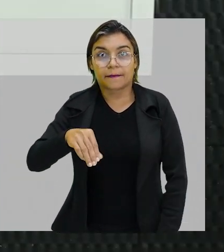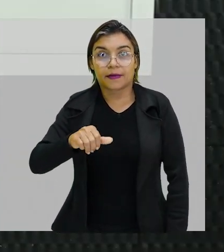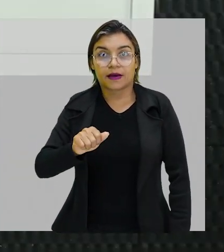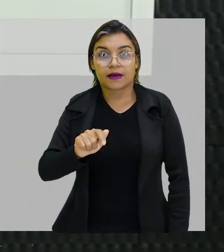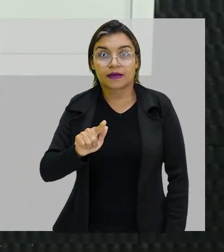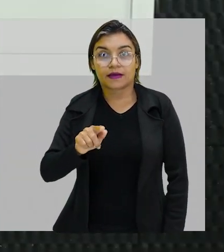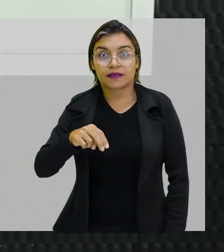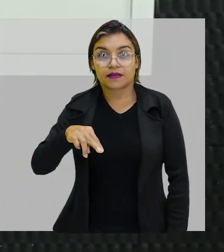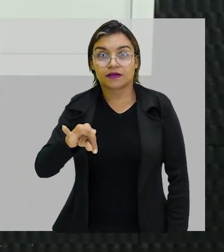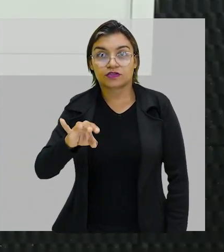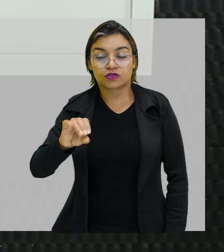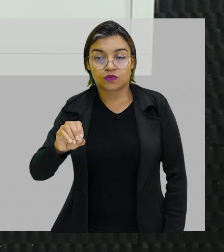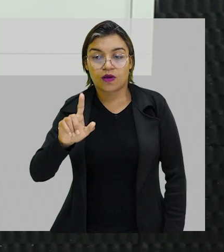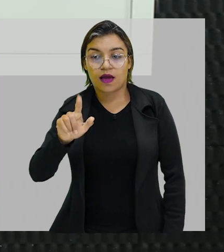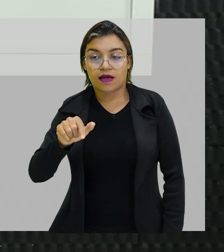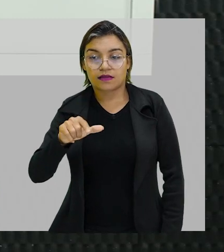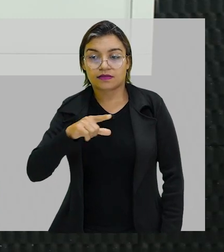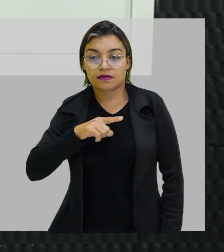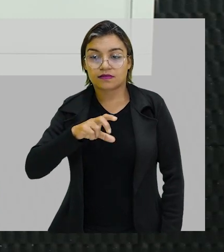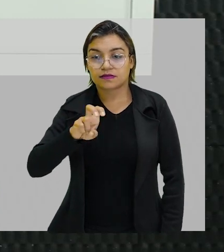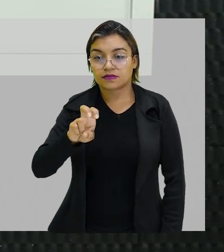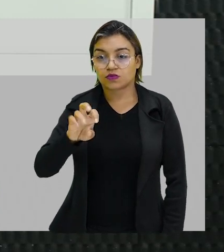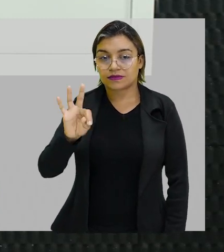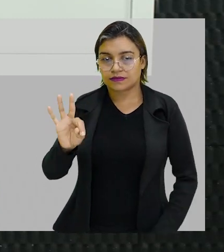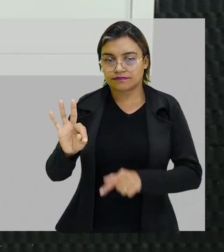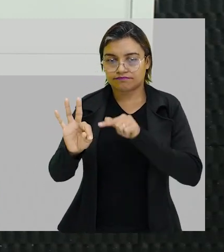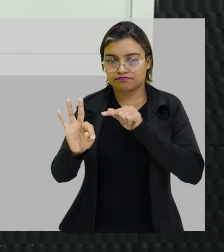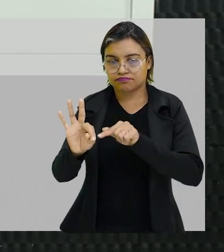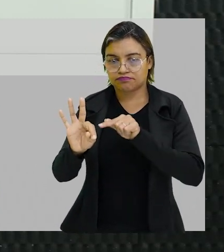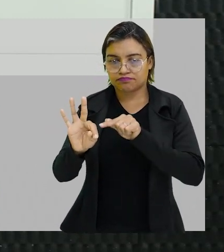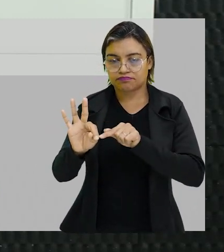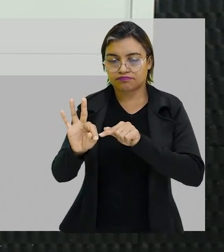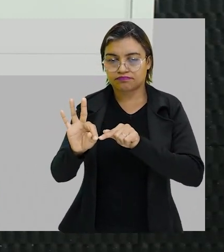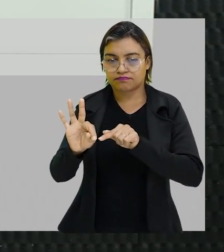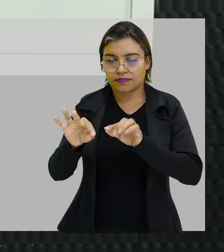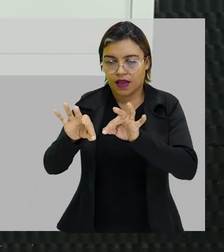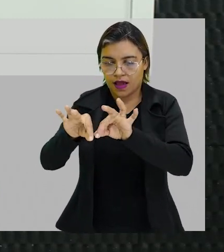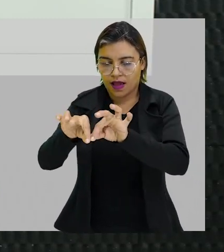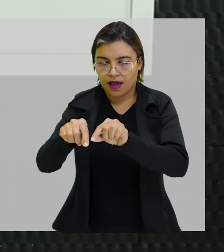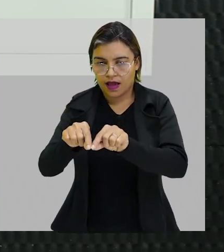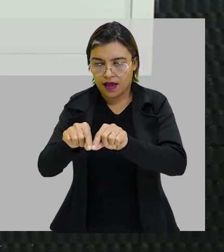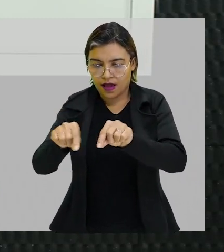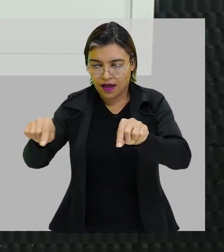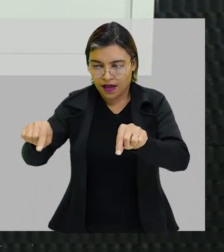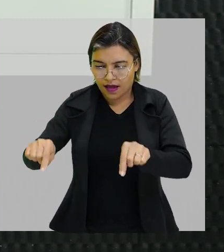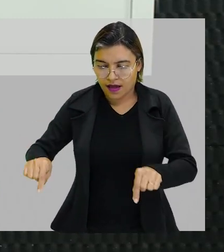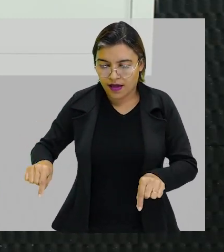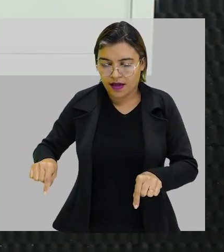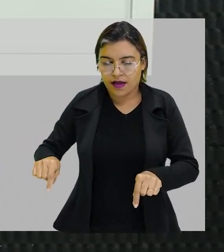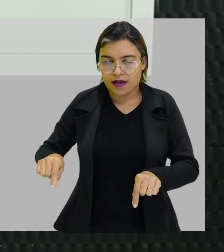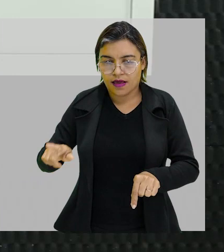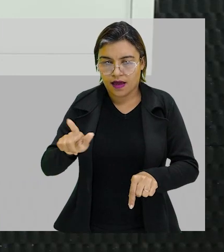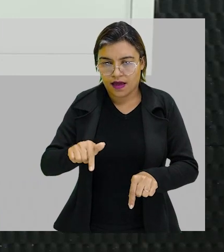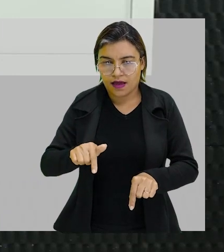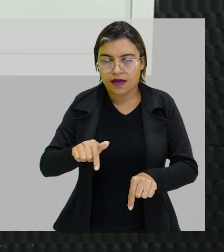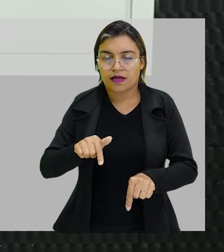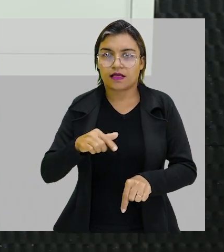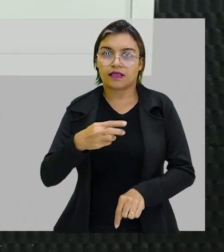é de 5 teslas, né? E que a área é de